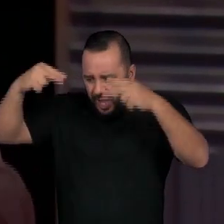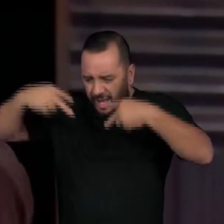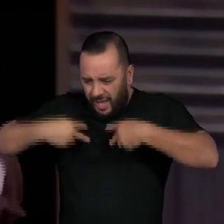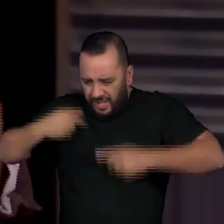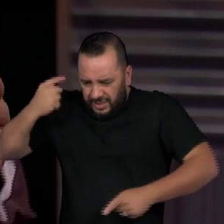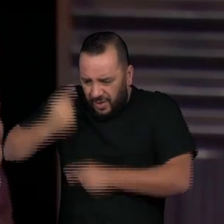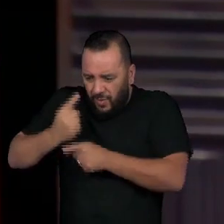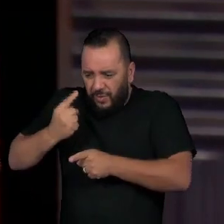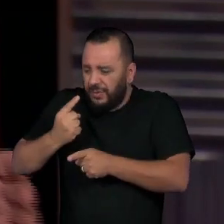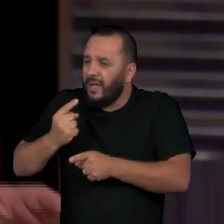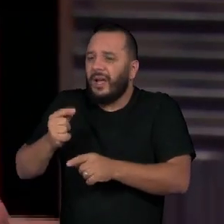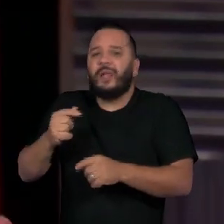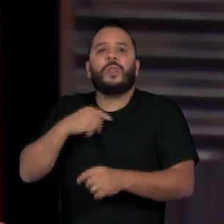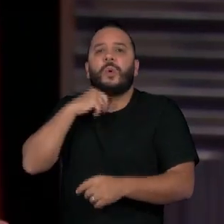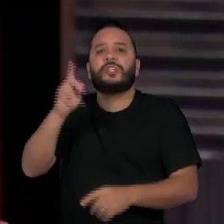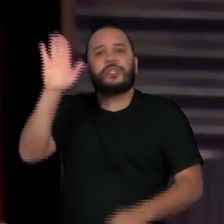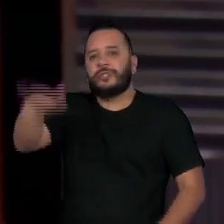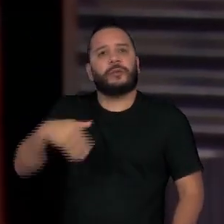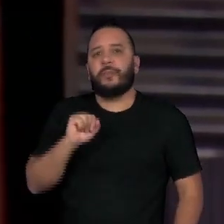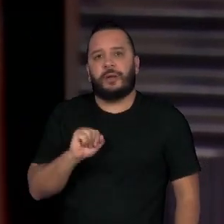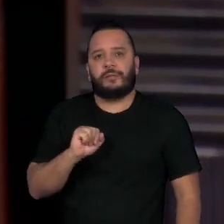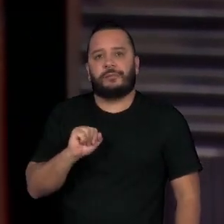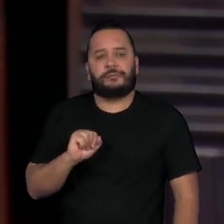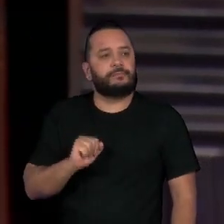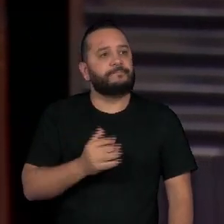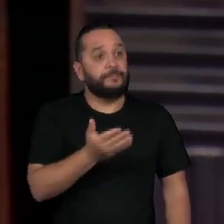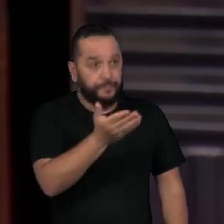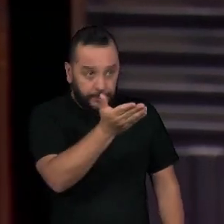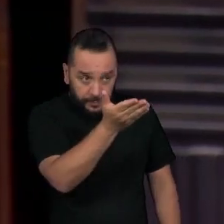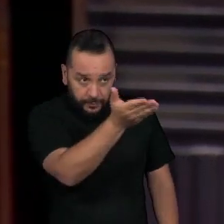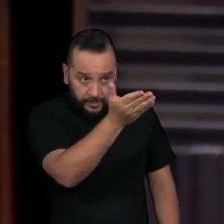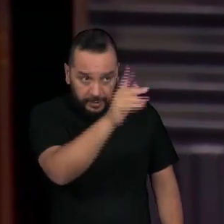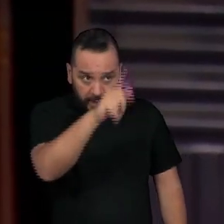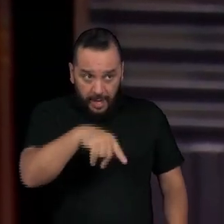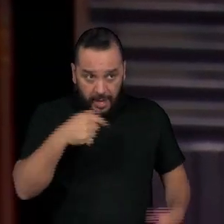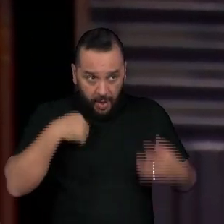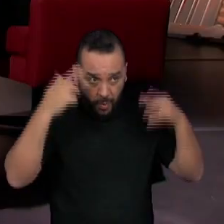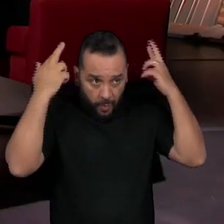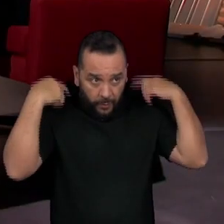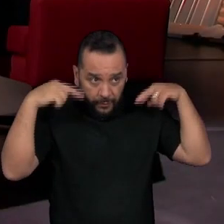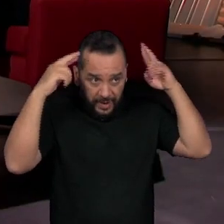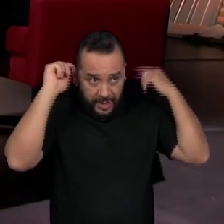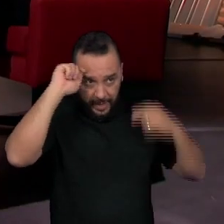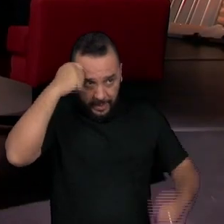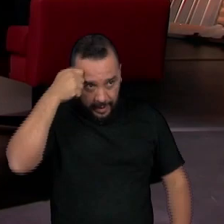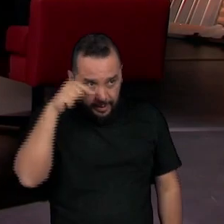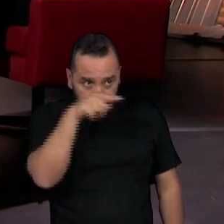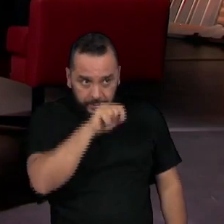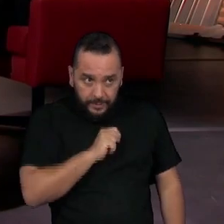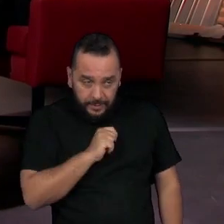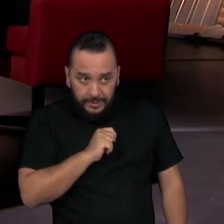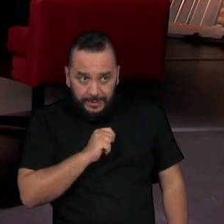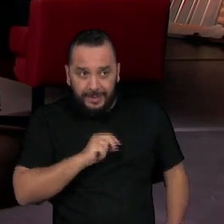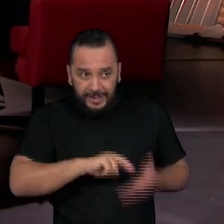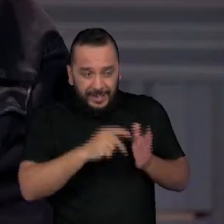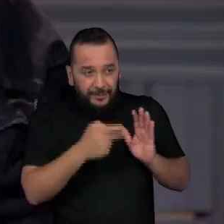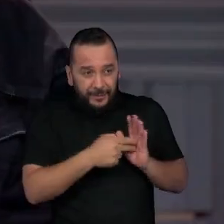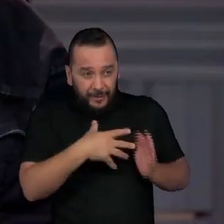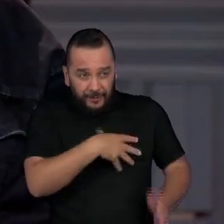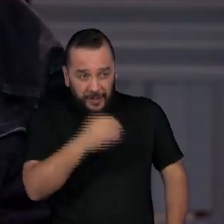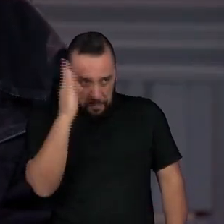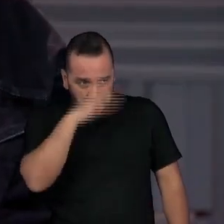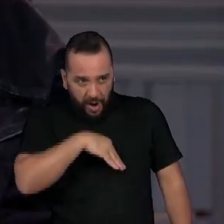tem que me dizer você é ovelha negra da família da